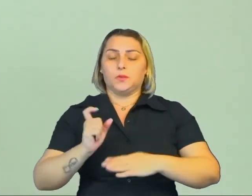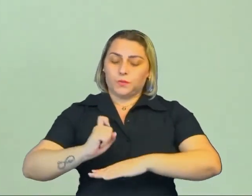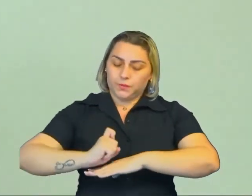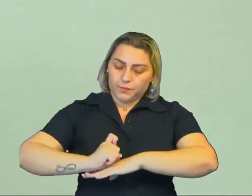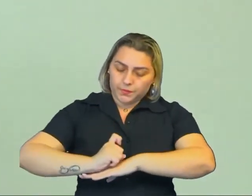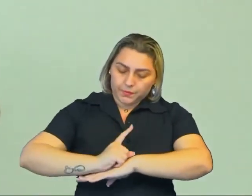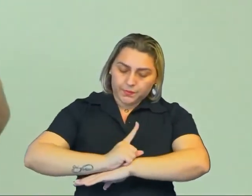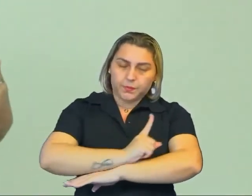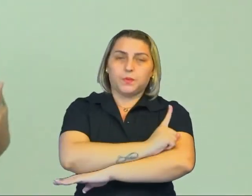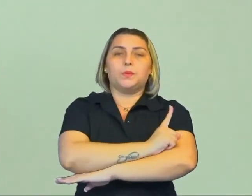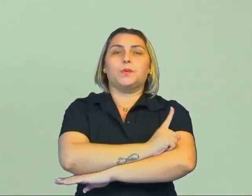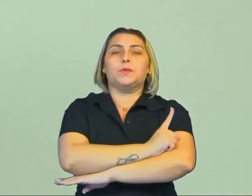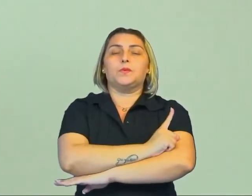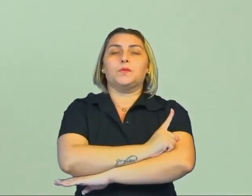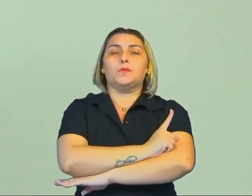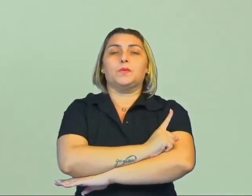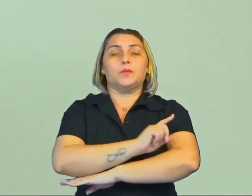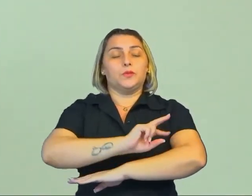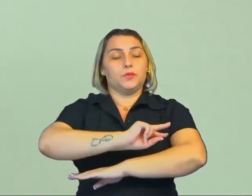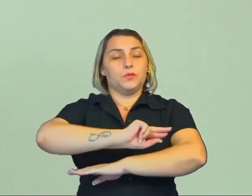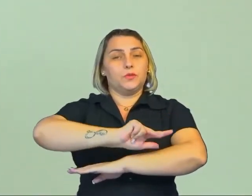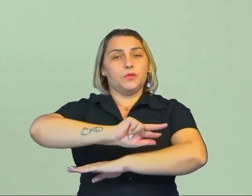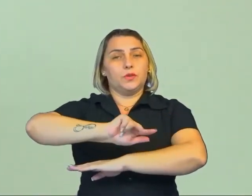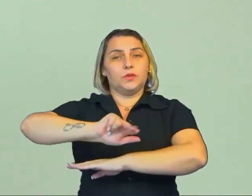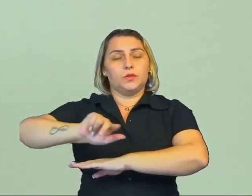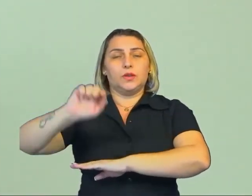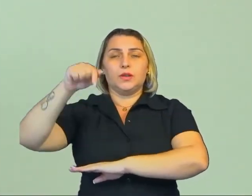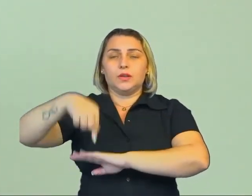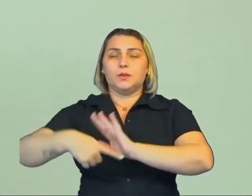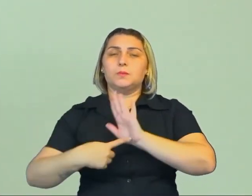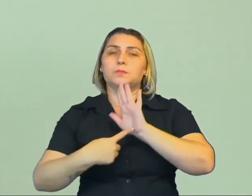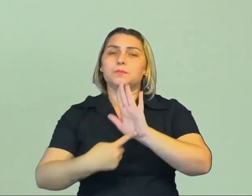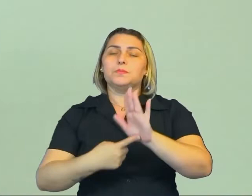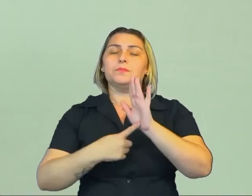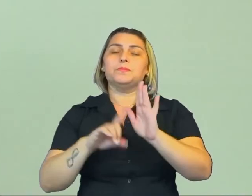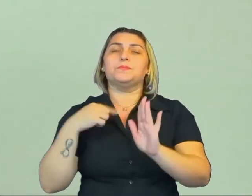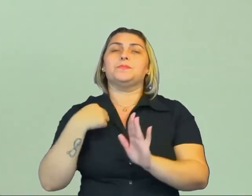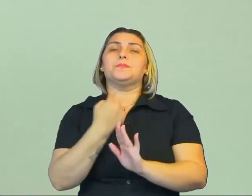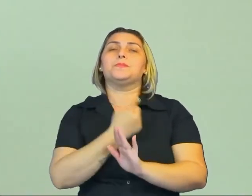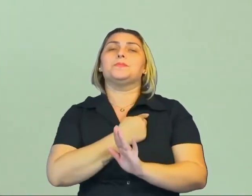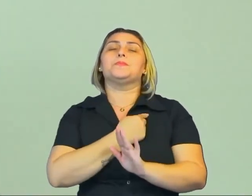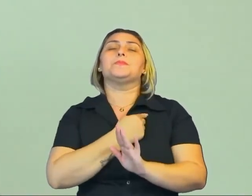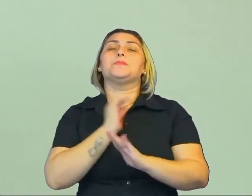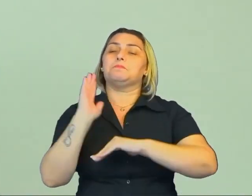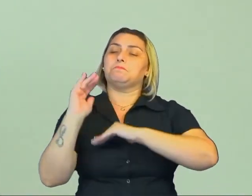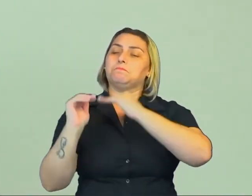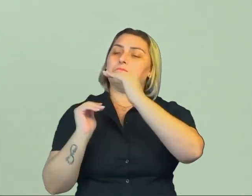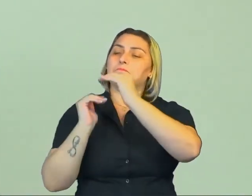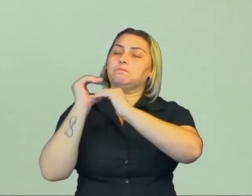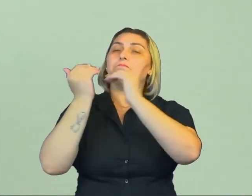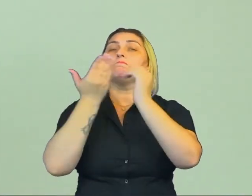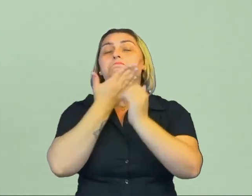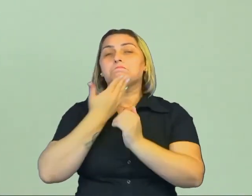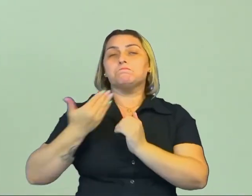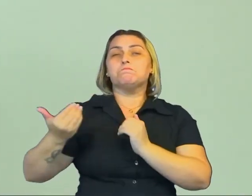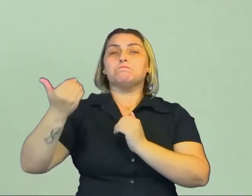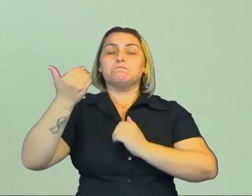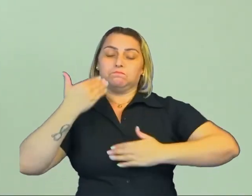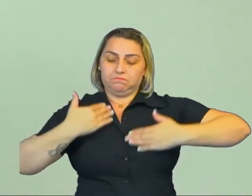evolutivo, ele foi diversificando, e aqui mostra que nós evoluímos, nós